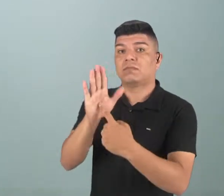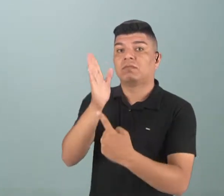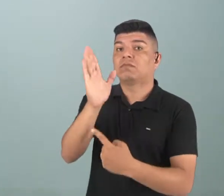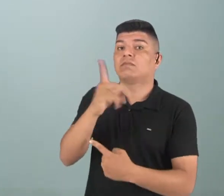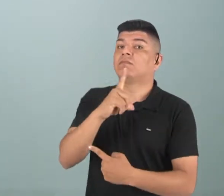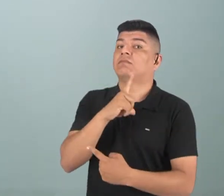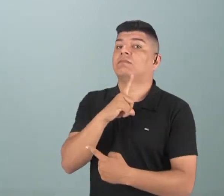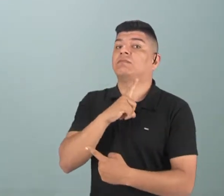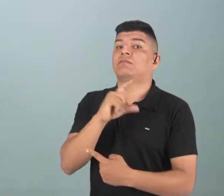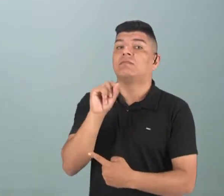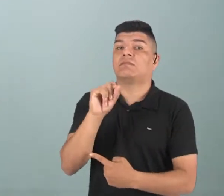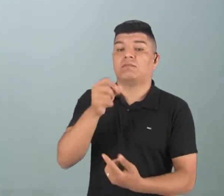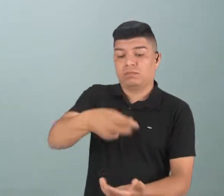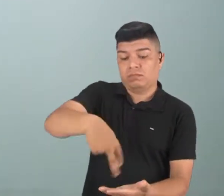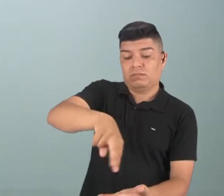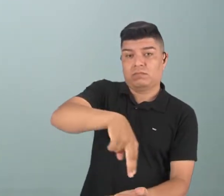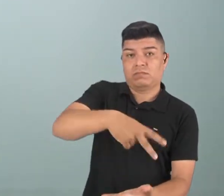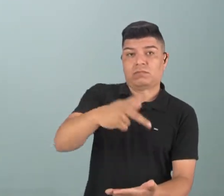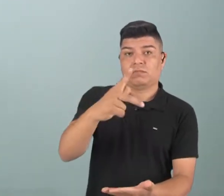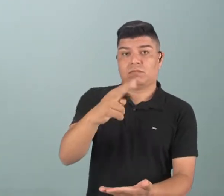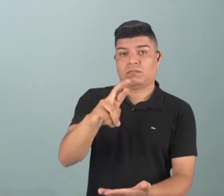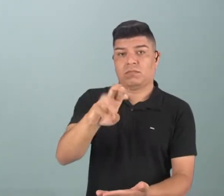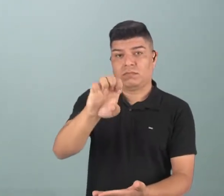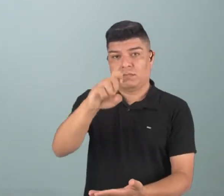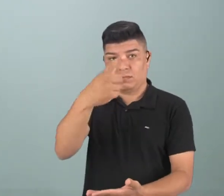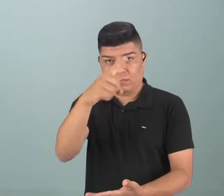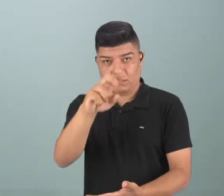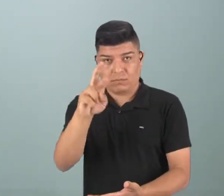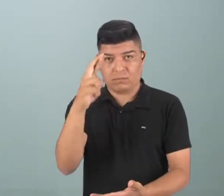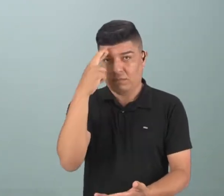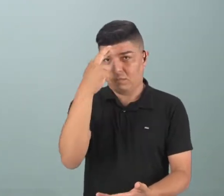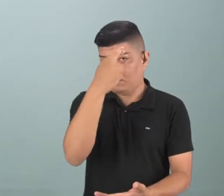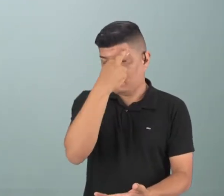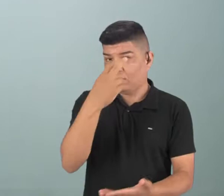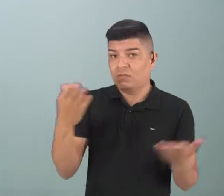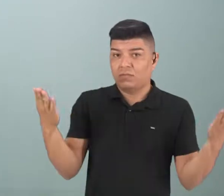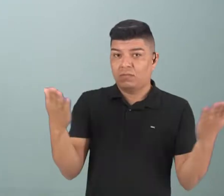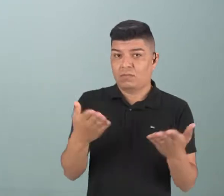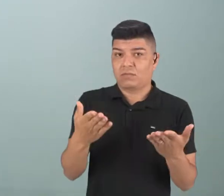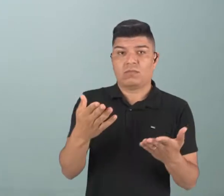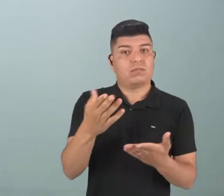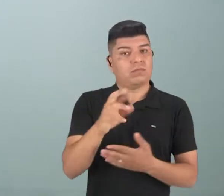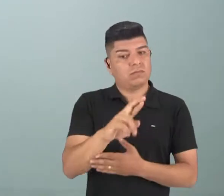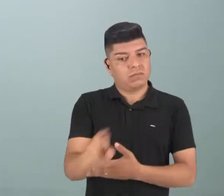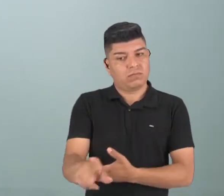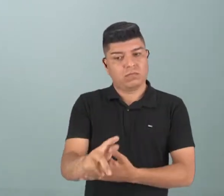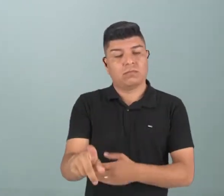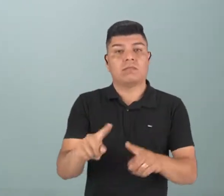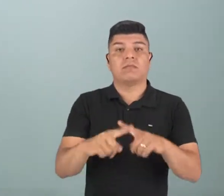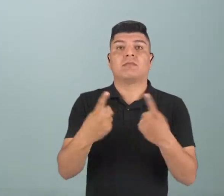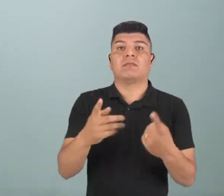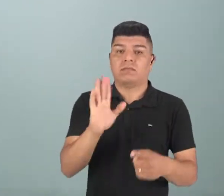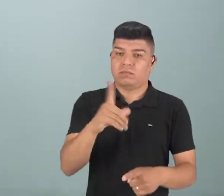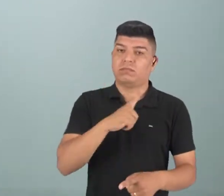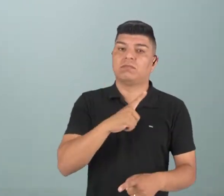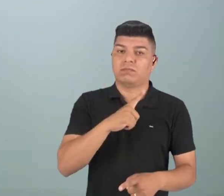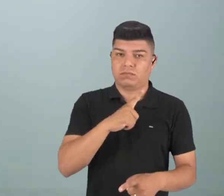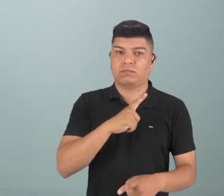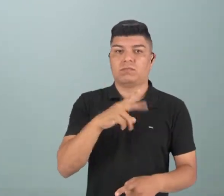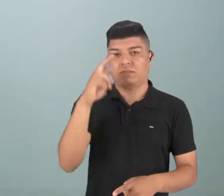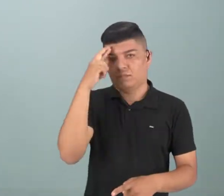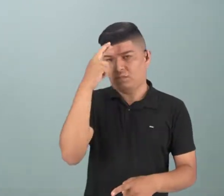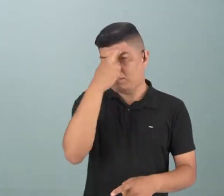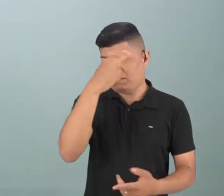já existia dança na pré-história. Claro que não a dança como nós temos hoje, mas já existia sim a dança na